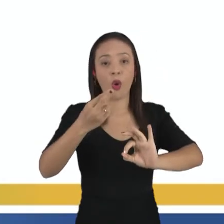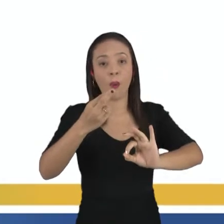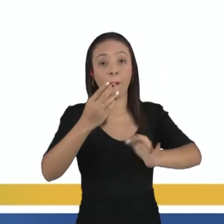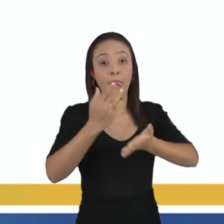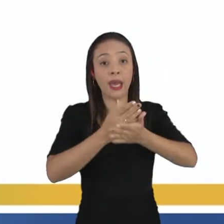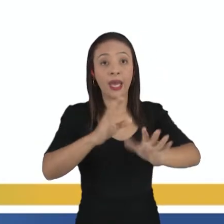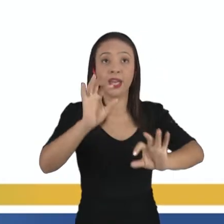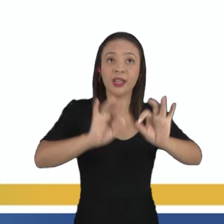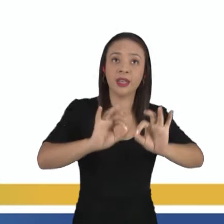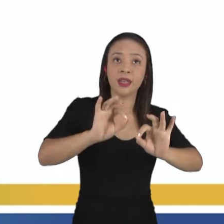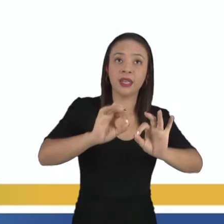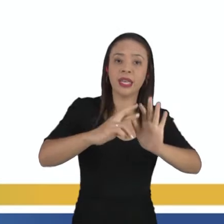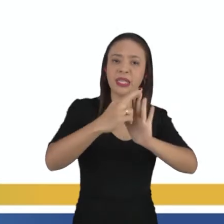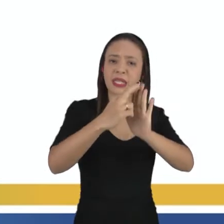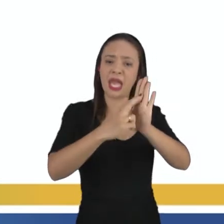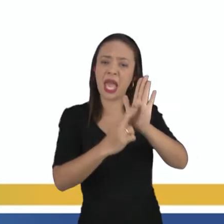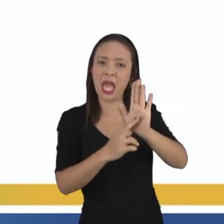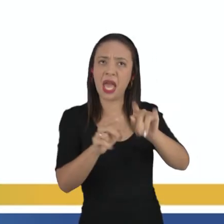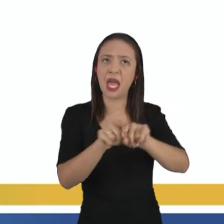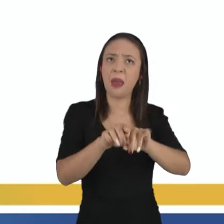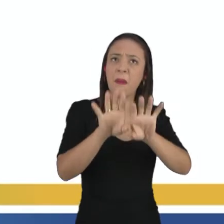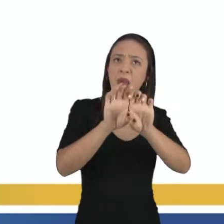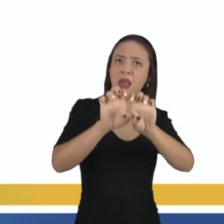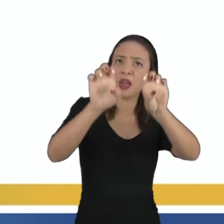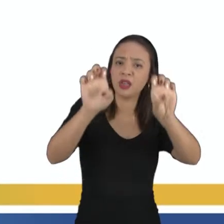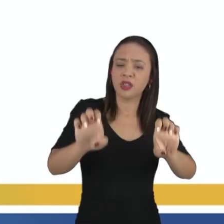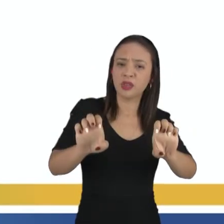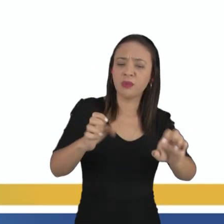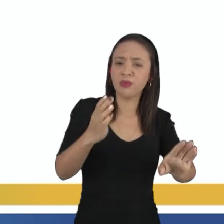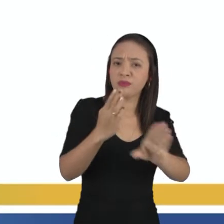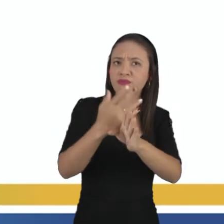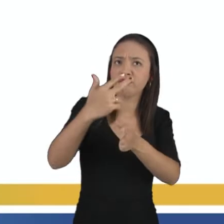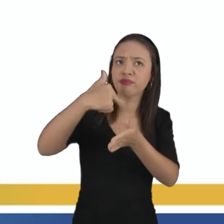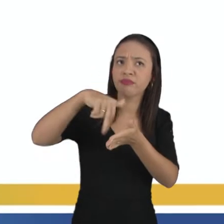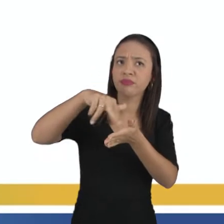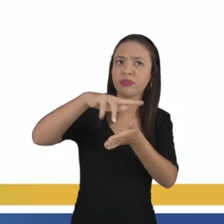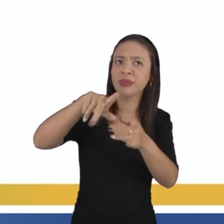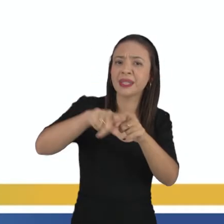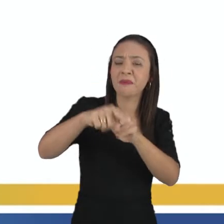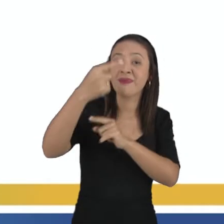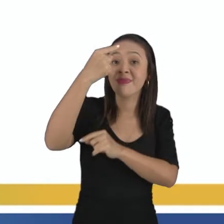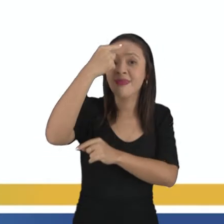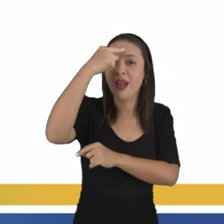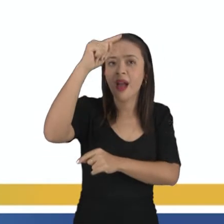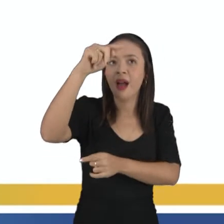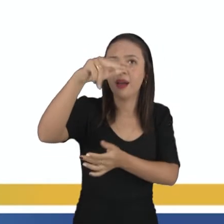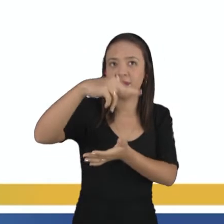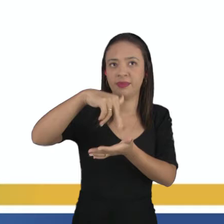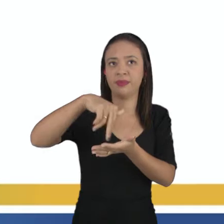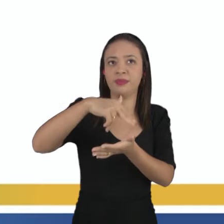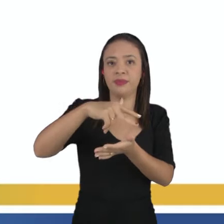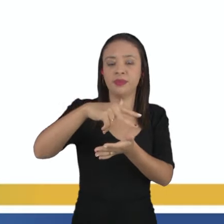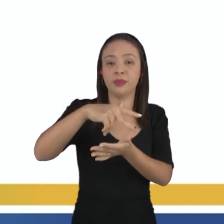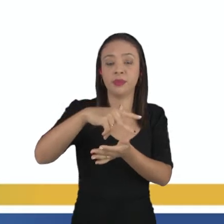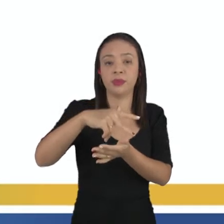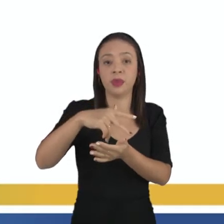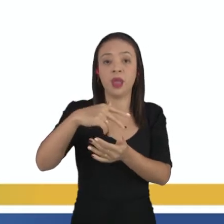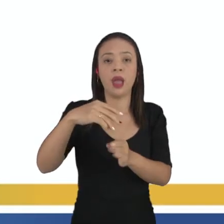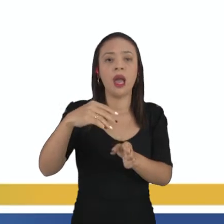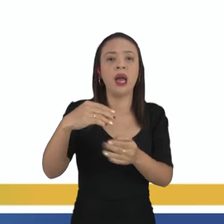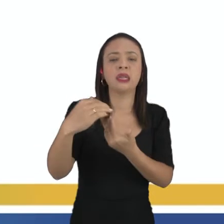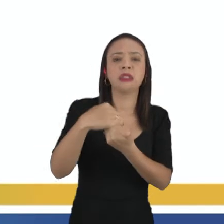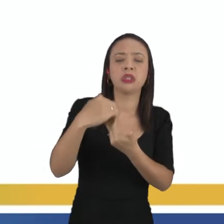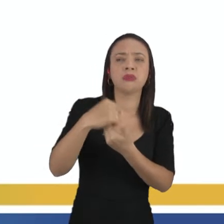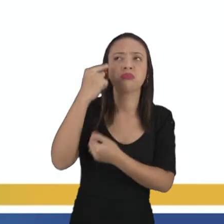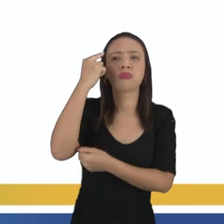desorganizar essas regras e estruturas no ato de dançar ou de criar em dança conduz a pensar o corpo